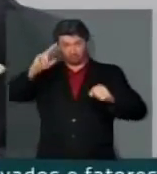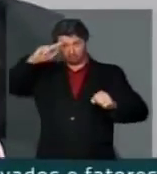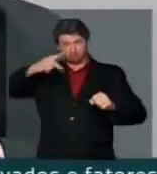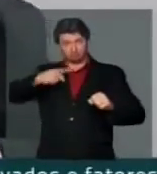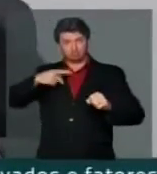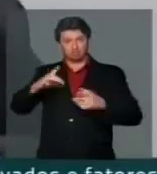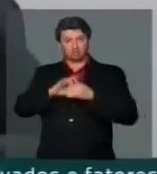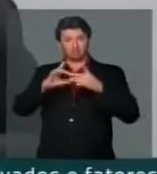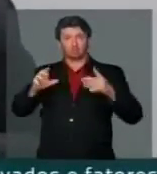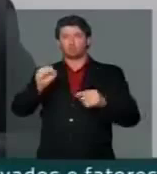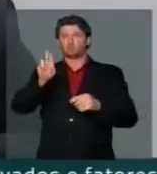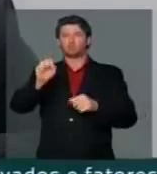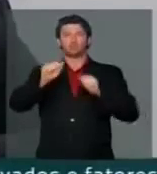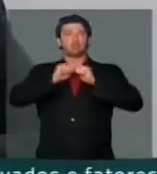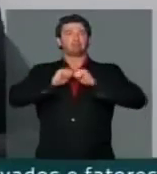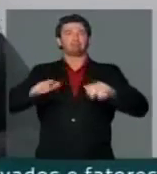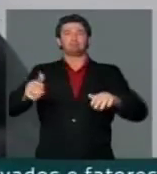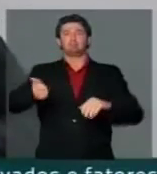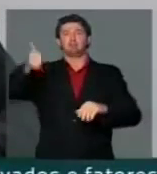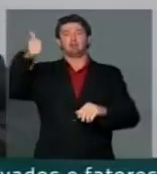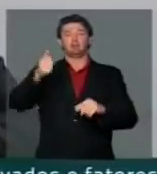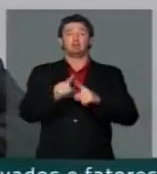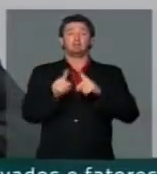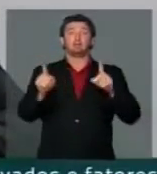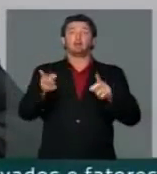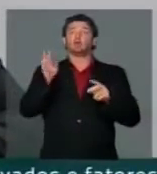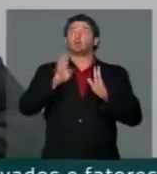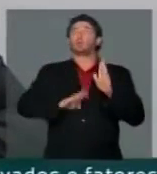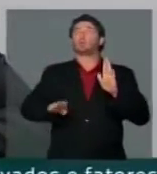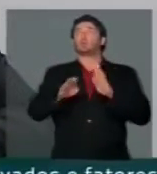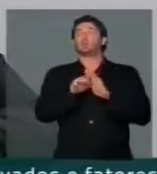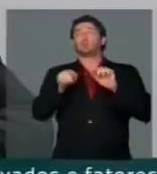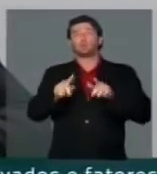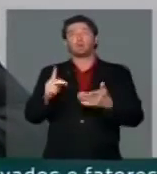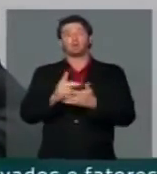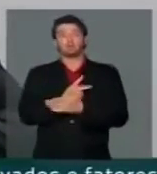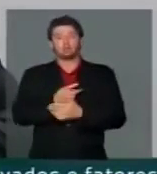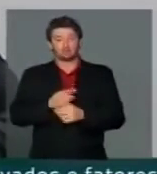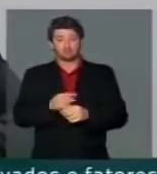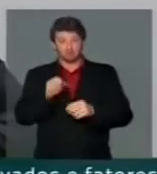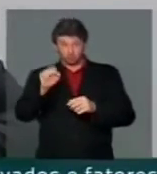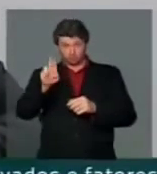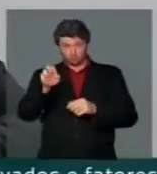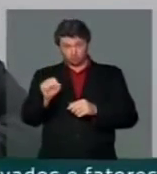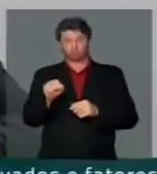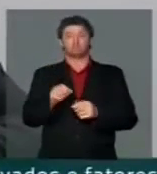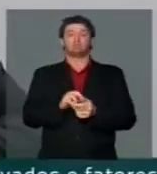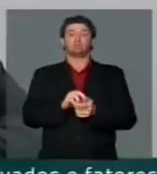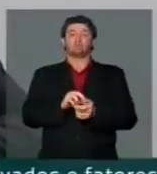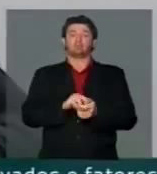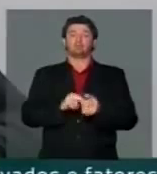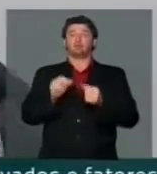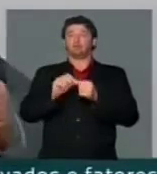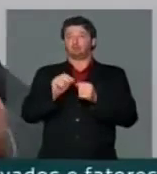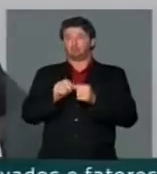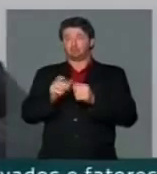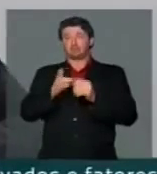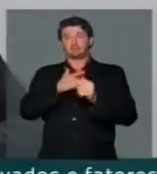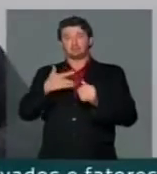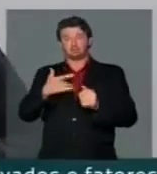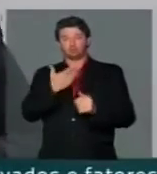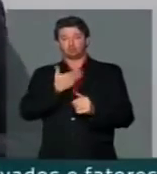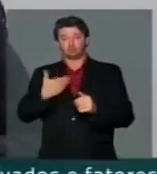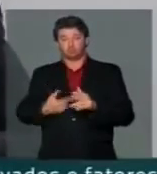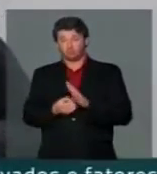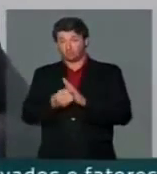estaria bem mais implantado, né? E apesar de tudo isso, o que se implantou do SUS, se produziu quantidade de saúde